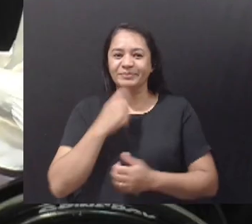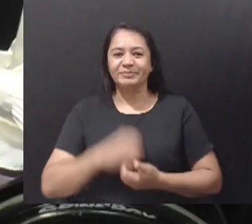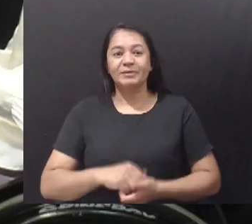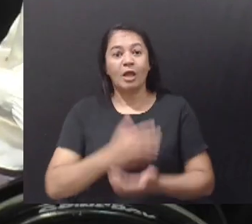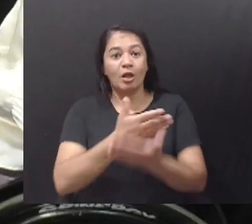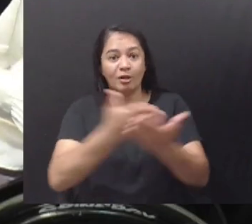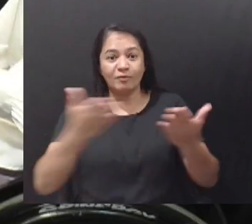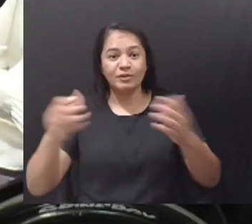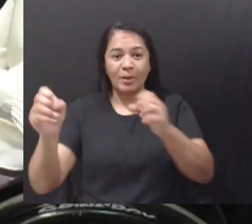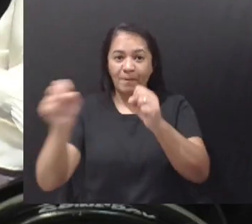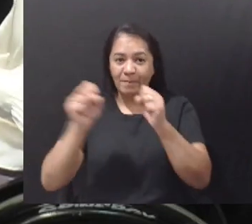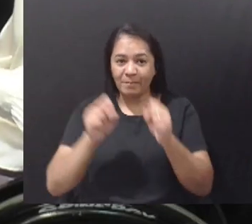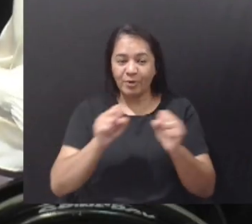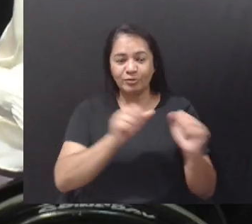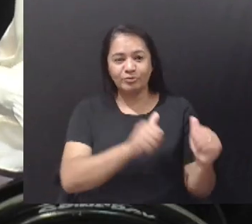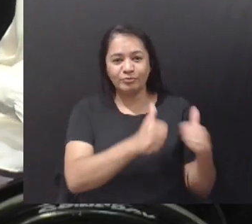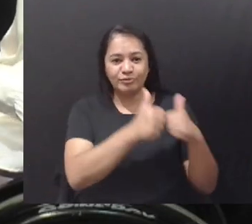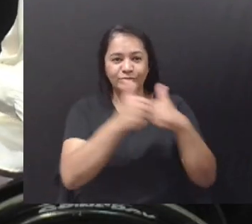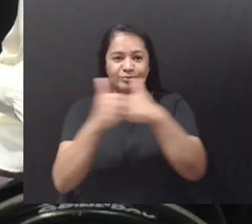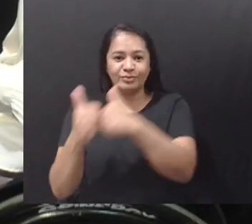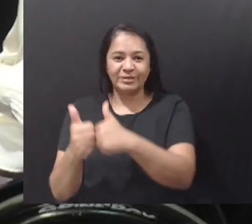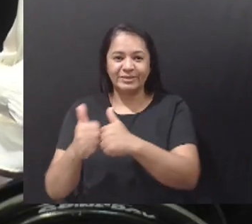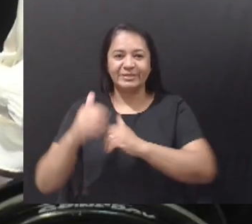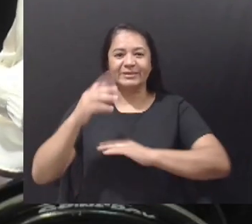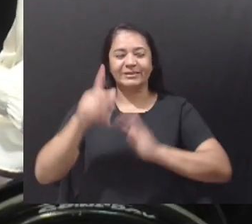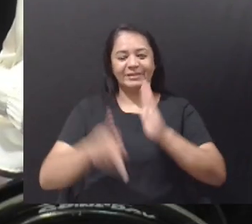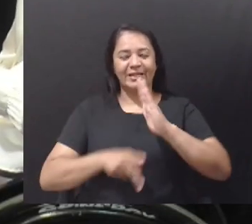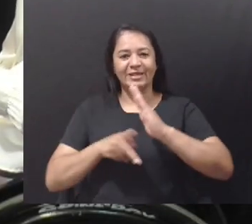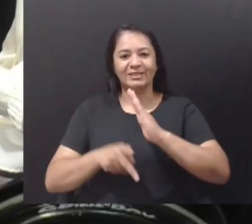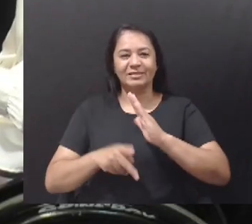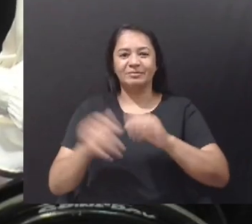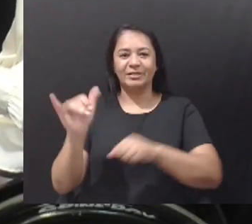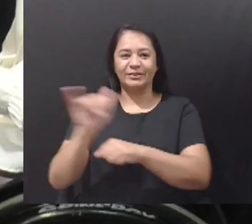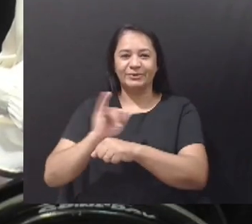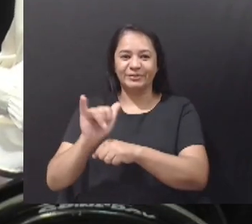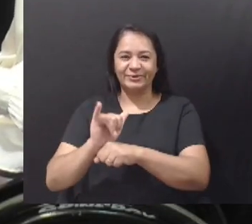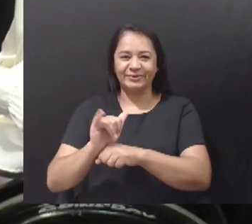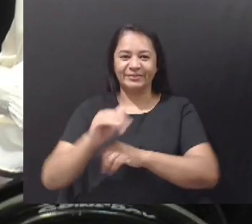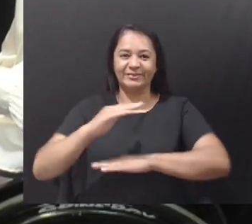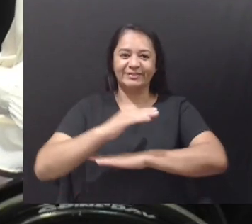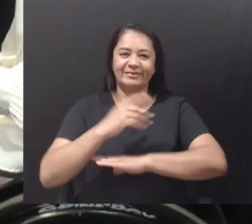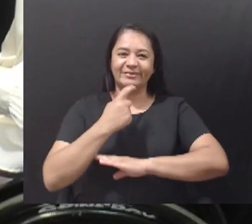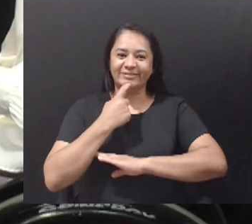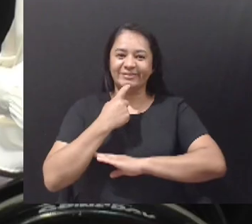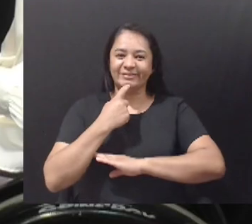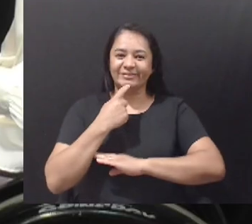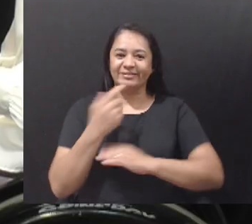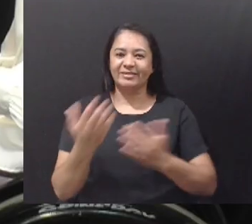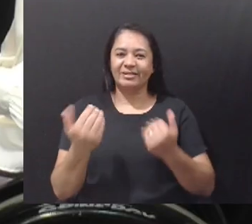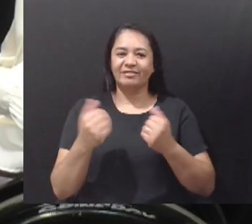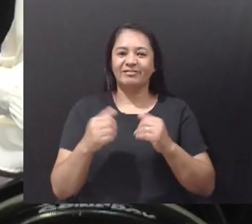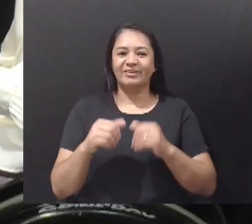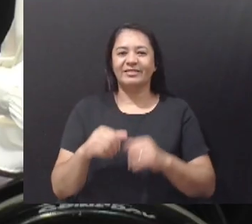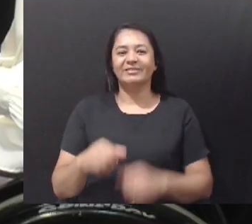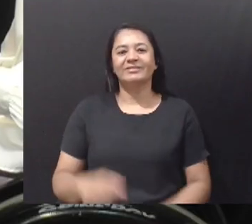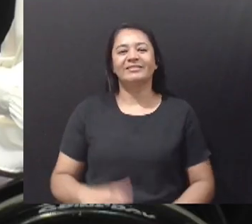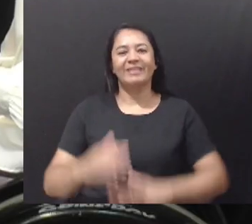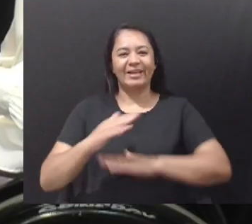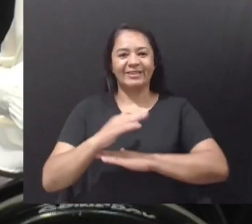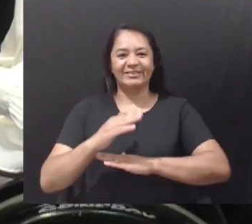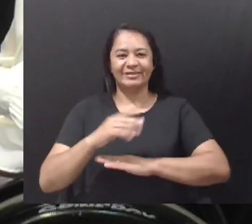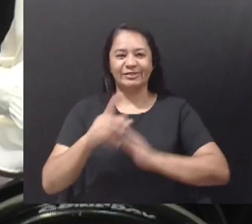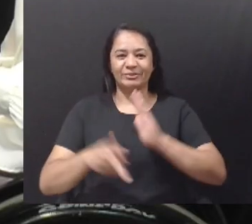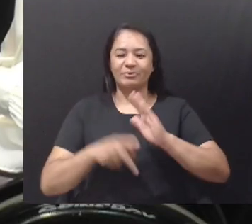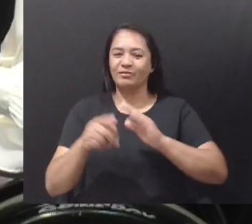pode acompanhar o Na Casa do Povo lá no youtube.com/TV Câmara Campinas. Entra na playlist Na Casa do Povo e você vai ver